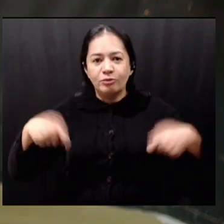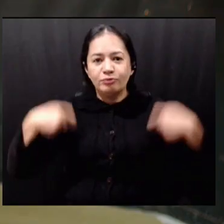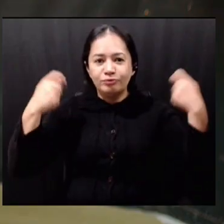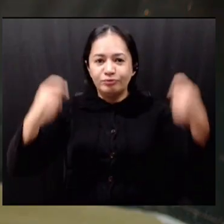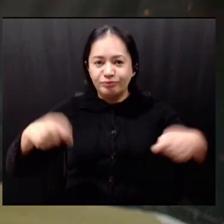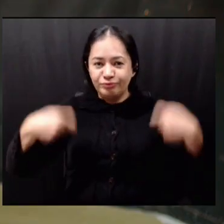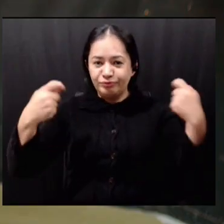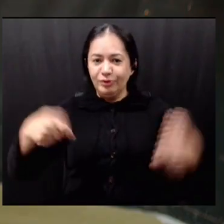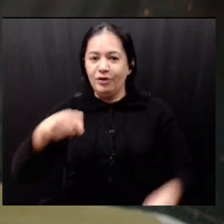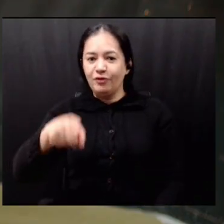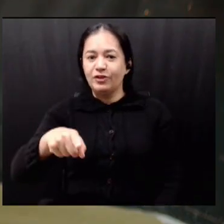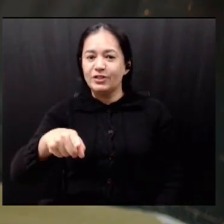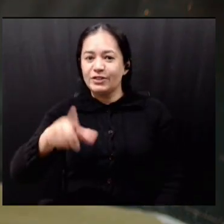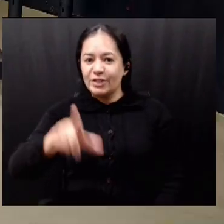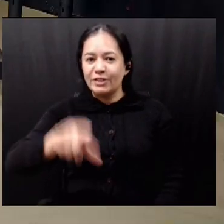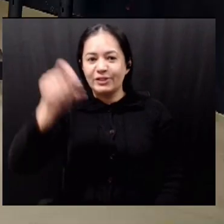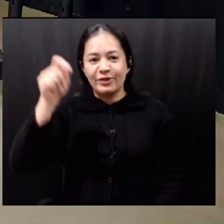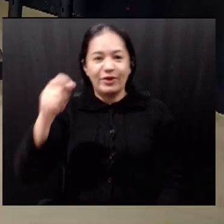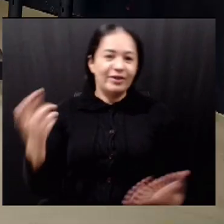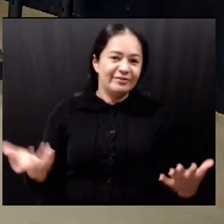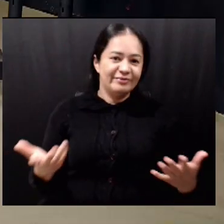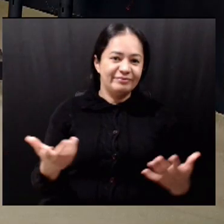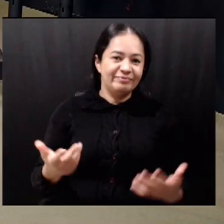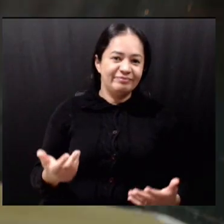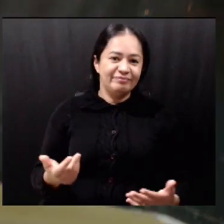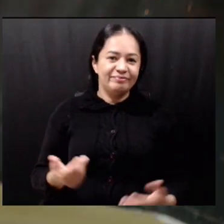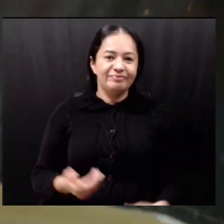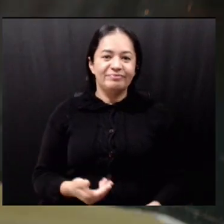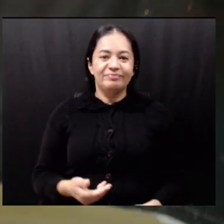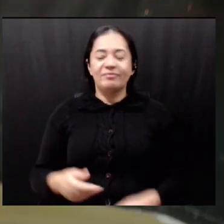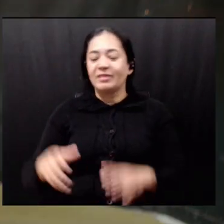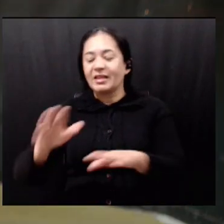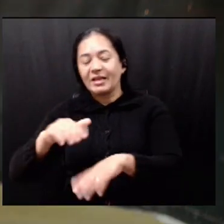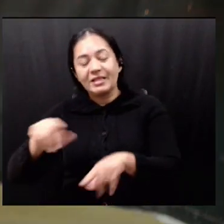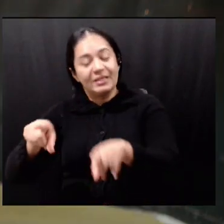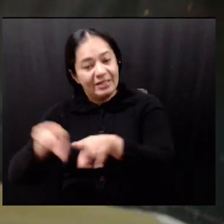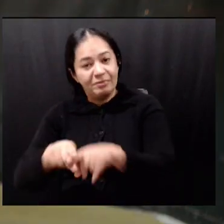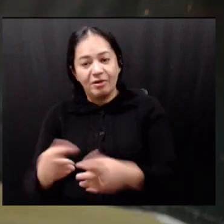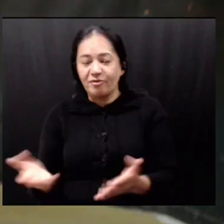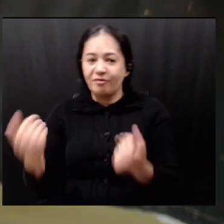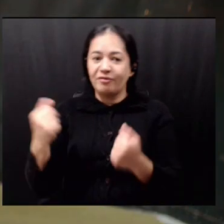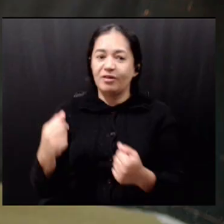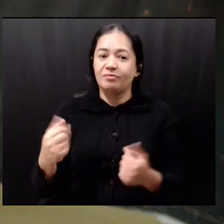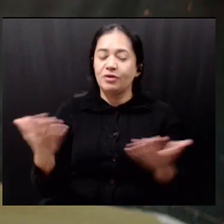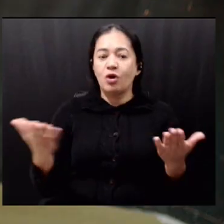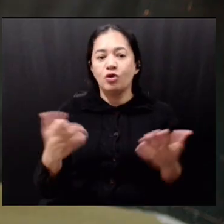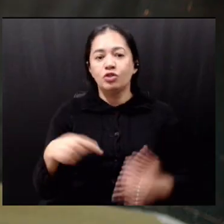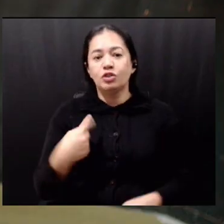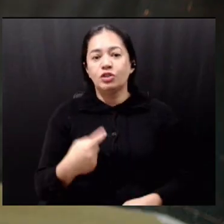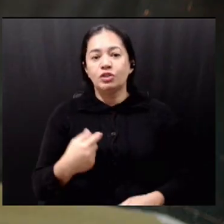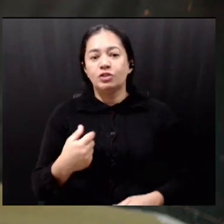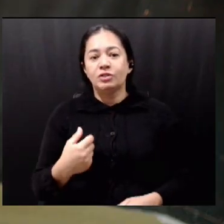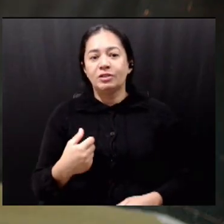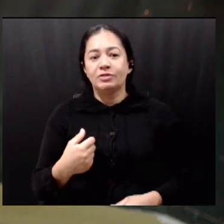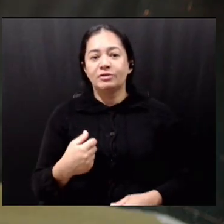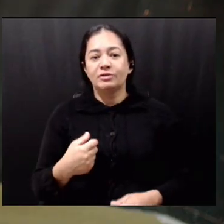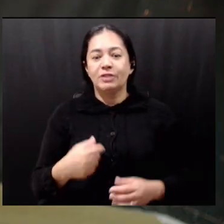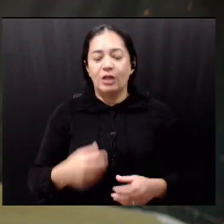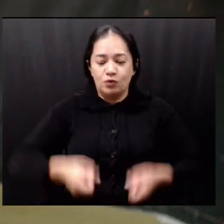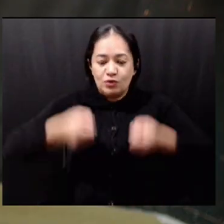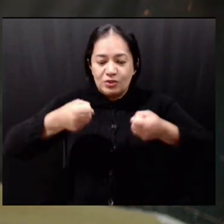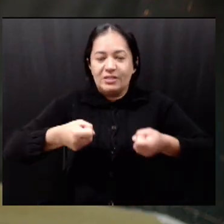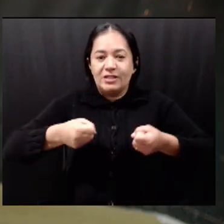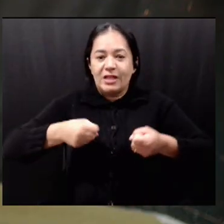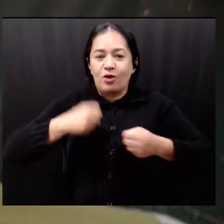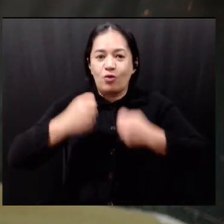A macro decisão e a criança a micro decisão. Então vamos lá. Hoje a gente vai fazer a corrida do saco, hoje a gente vai pular corda,